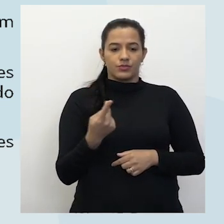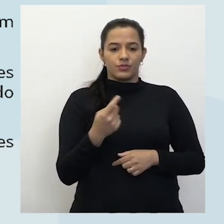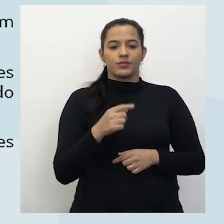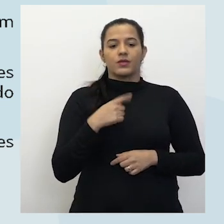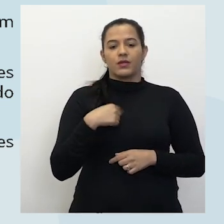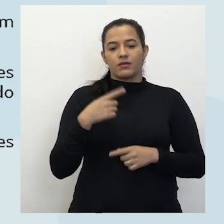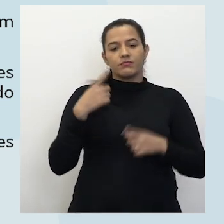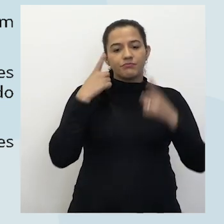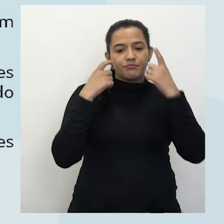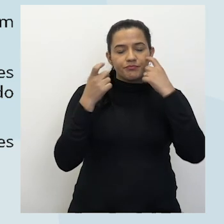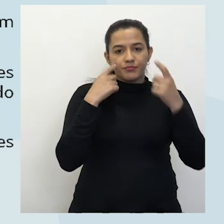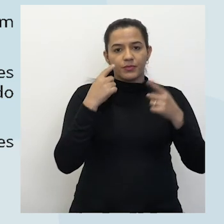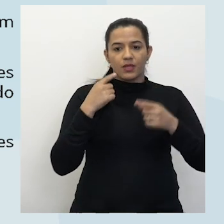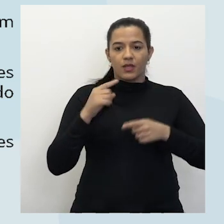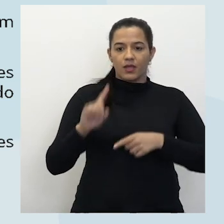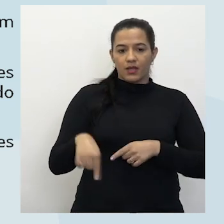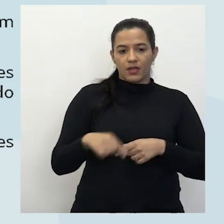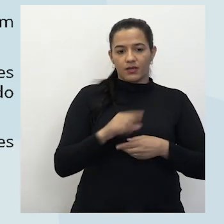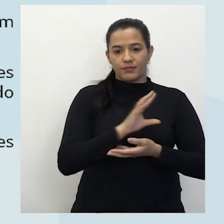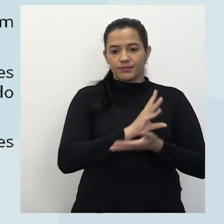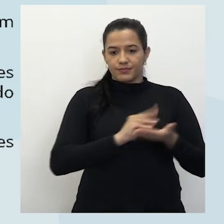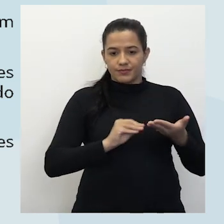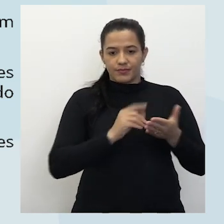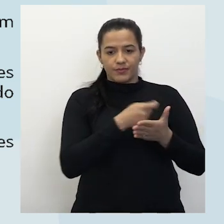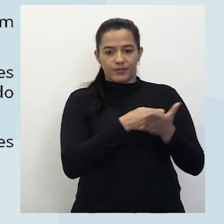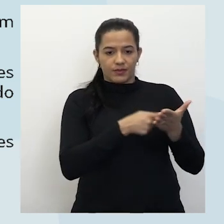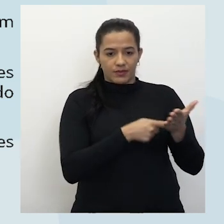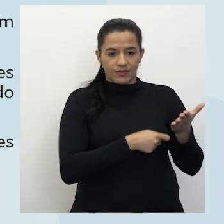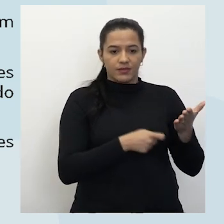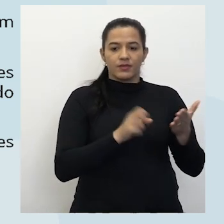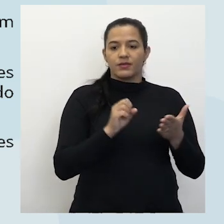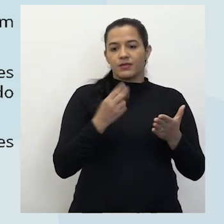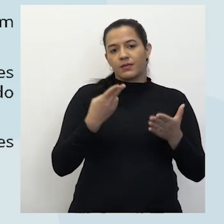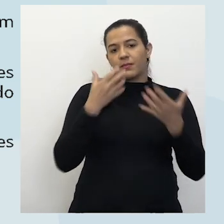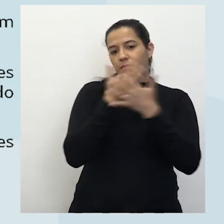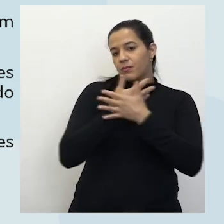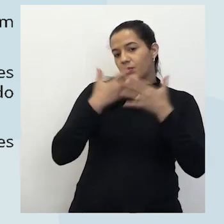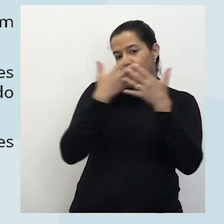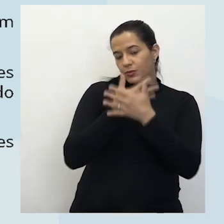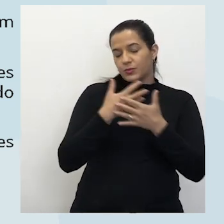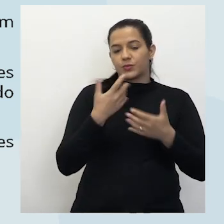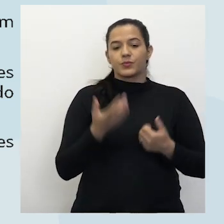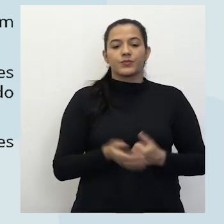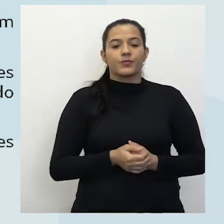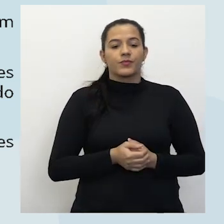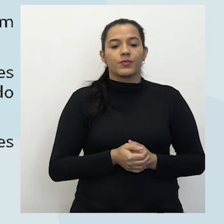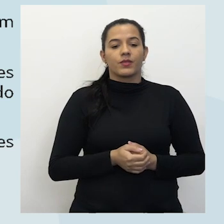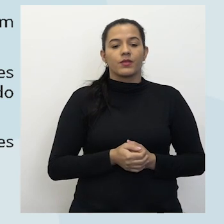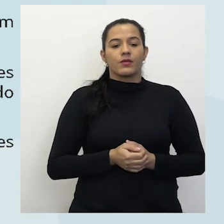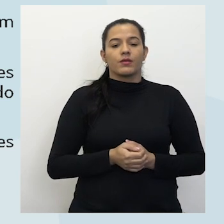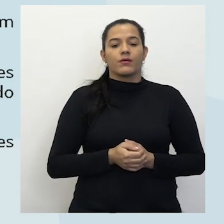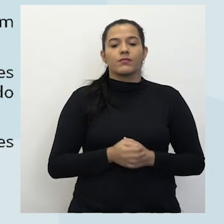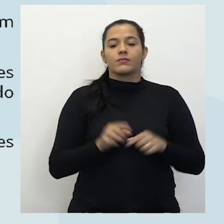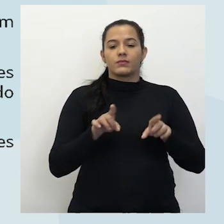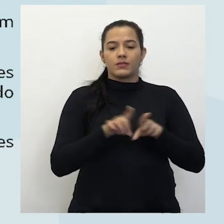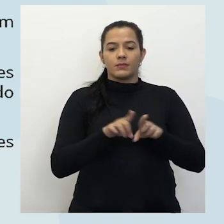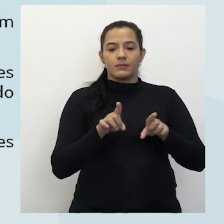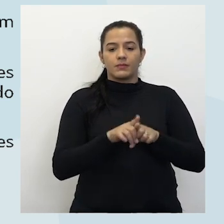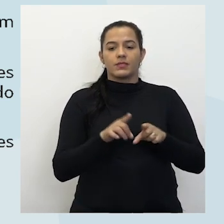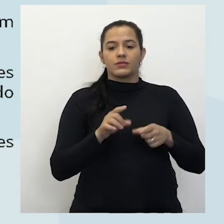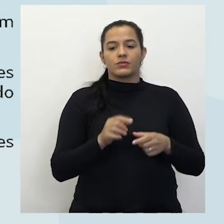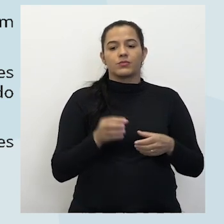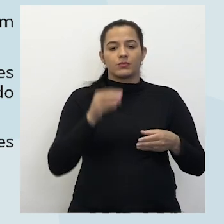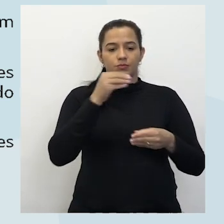que reproduz o estilo de escritores, pintores e músicos, por exemplo. Pode ser entendido como montagem,